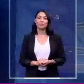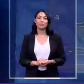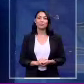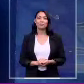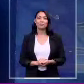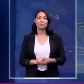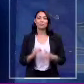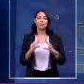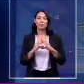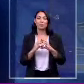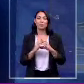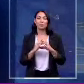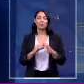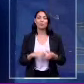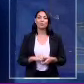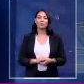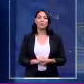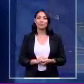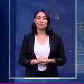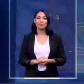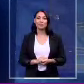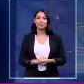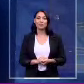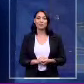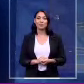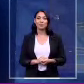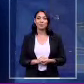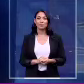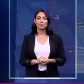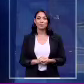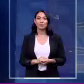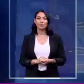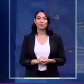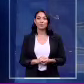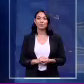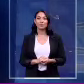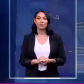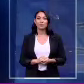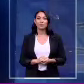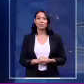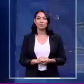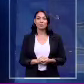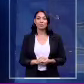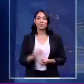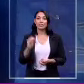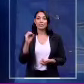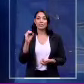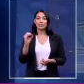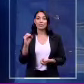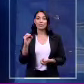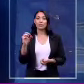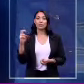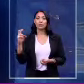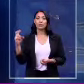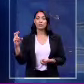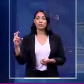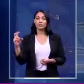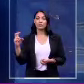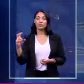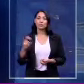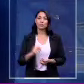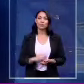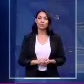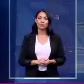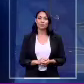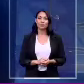Essa bola é a 11ª, então você já pode ganhar prêmios. Mais uma bola chegando, é 05. Não